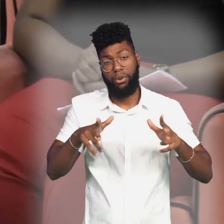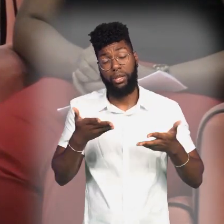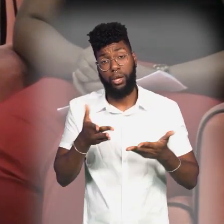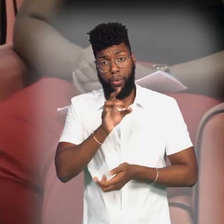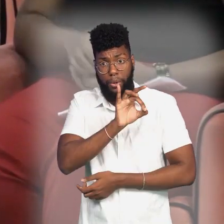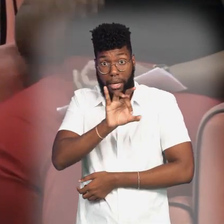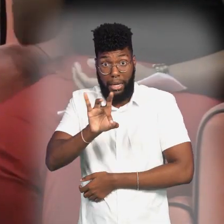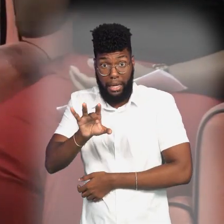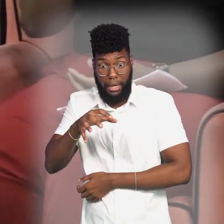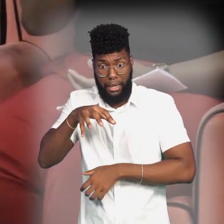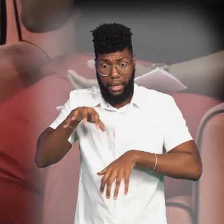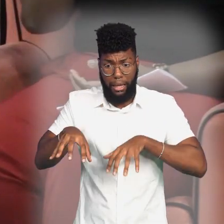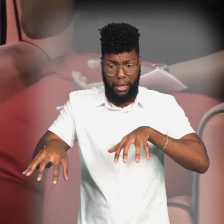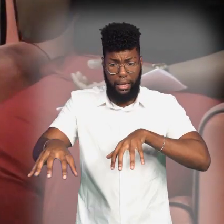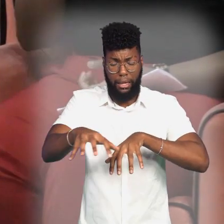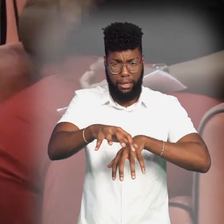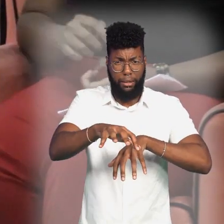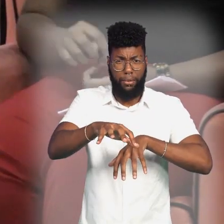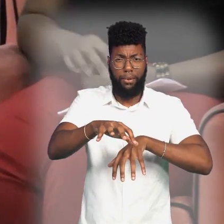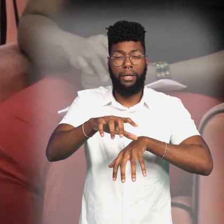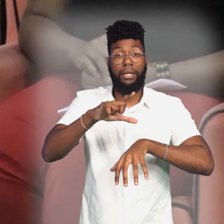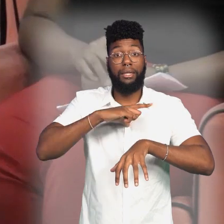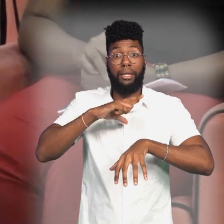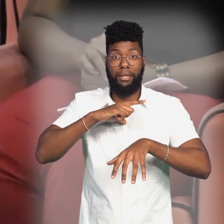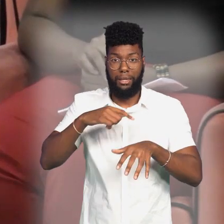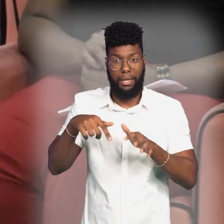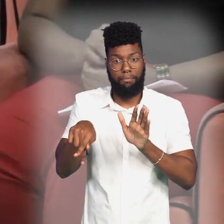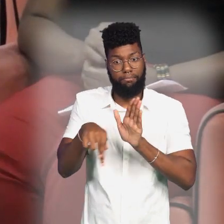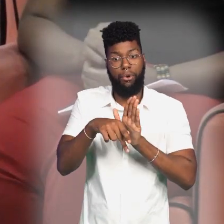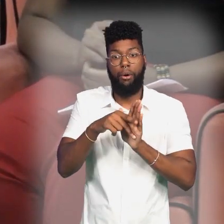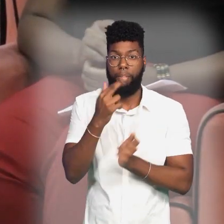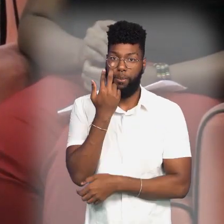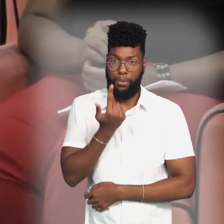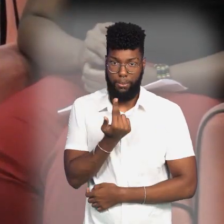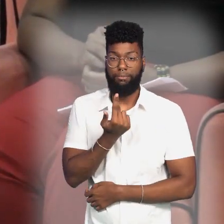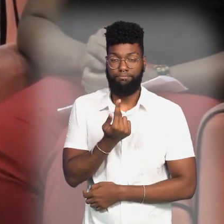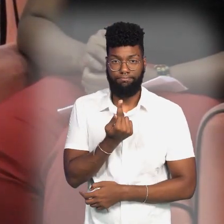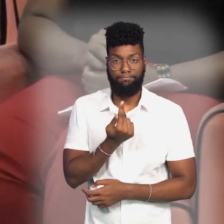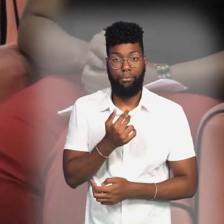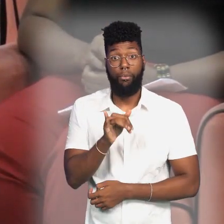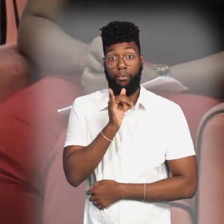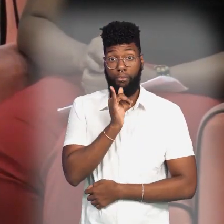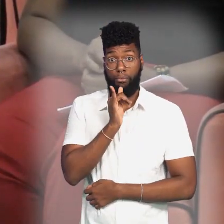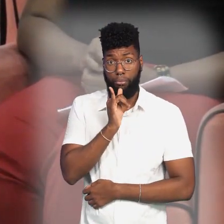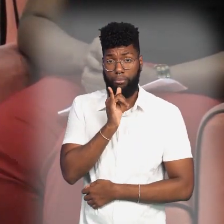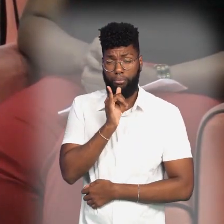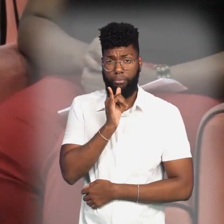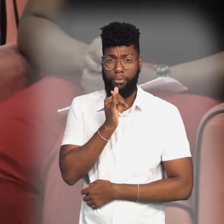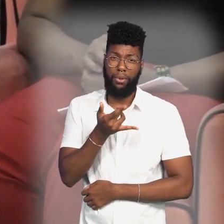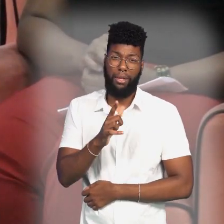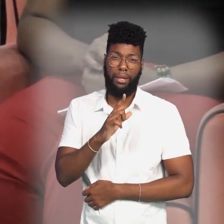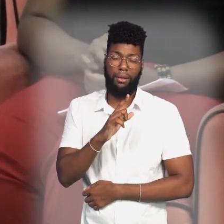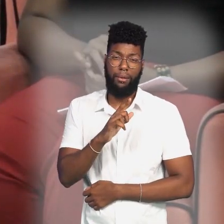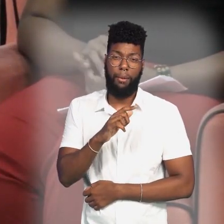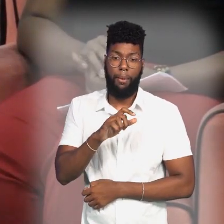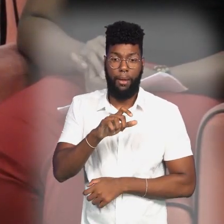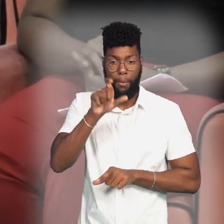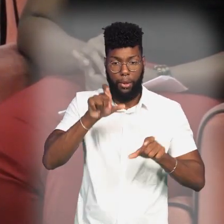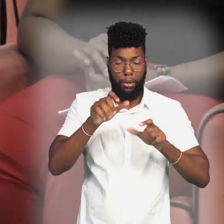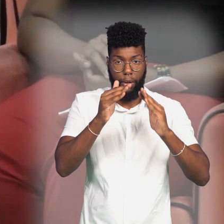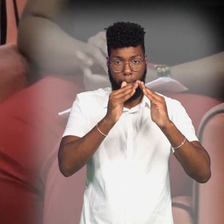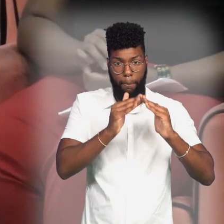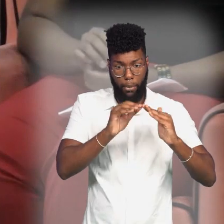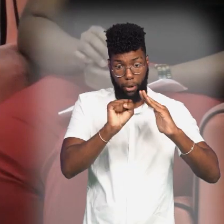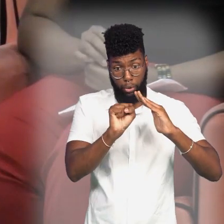são 12 regiões, antes eram 6. Cada região tem seu próprio dialeto. Por exemplo, quem mora no sul tem